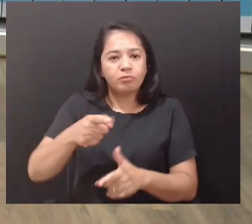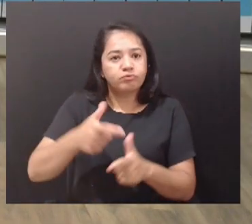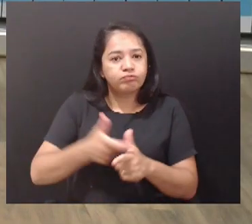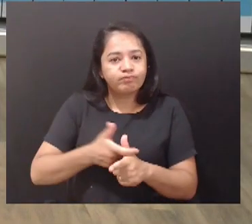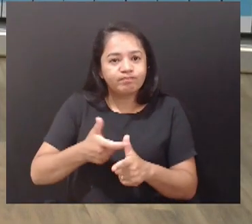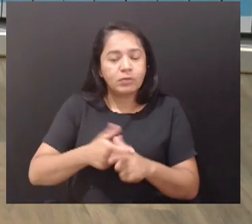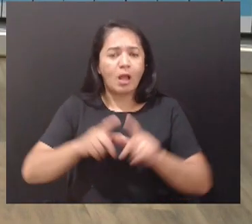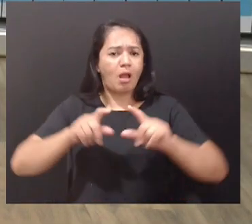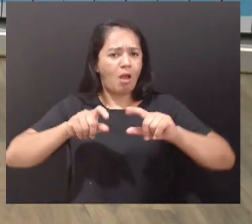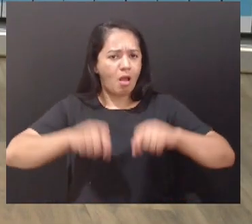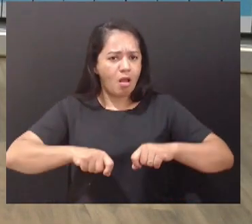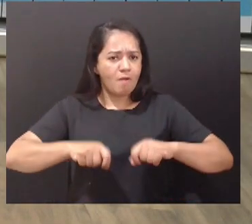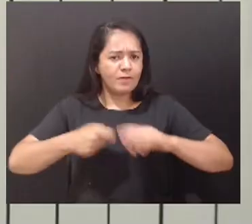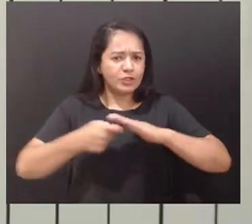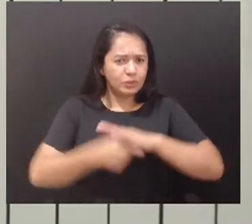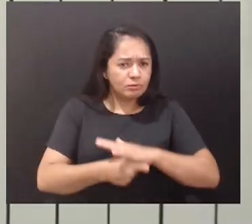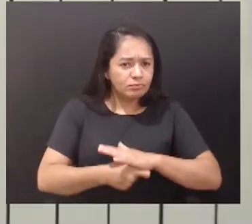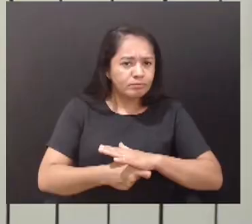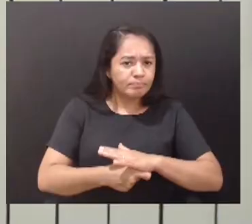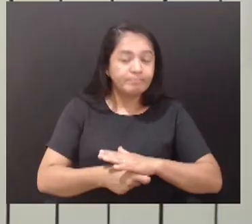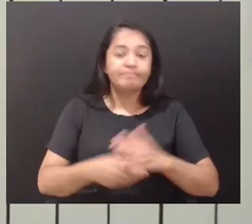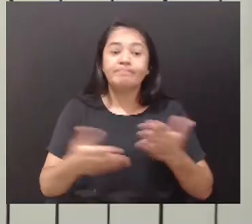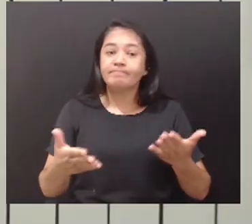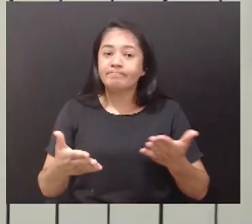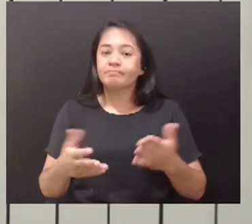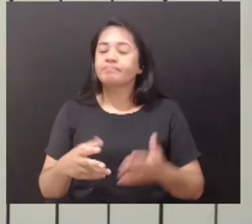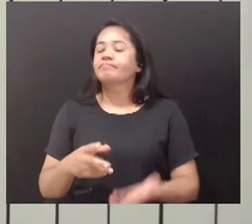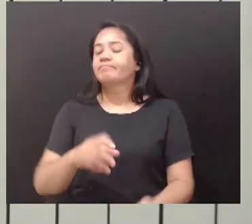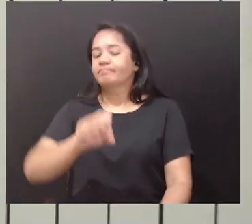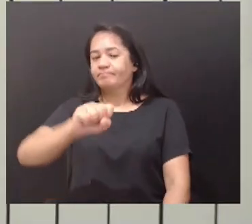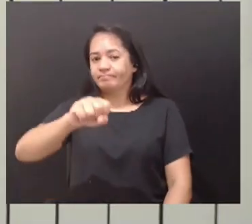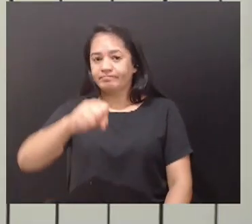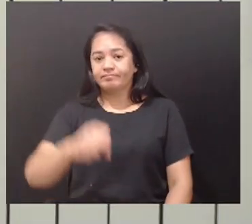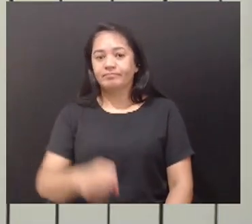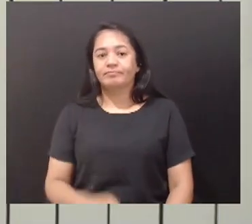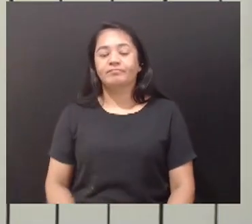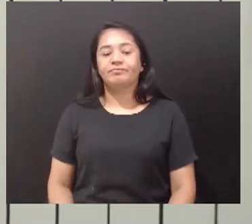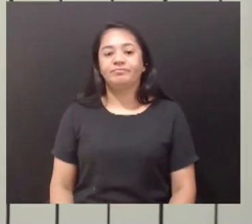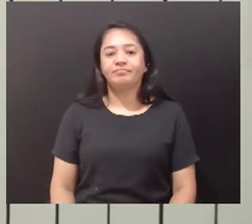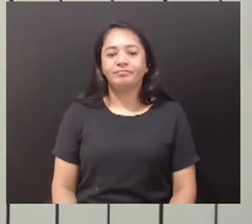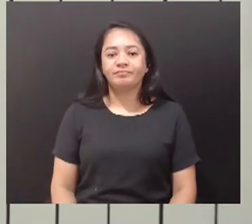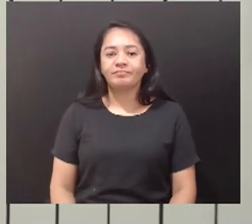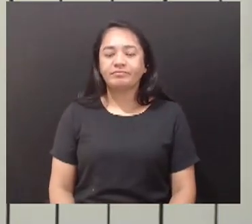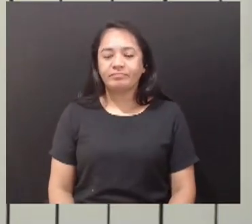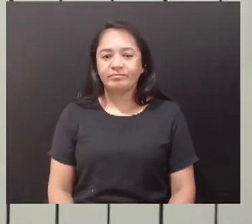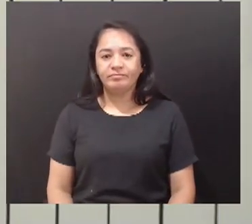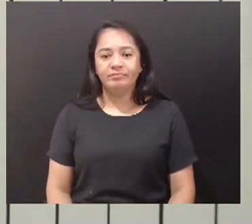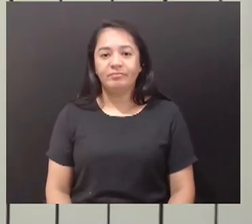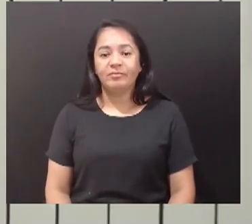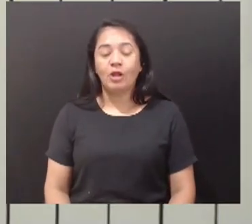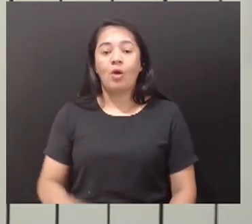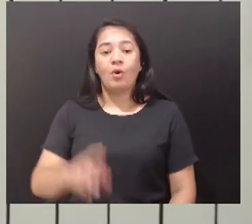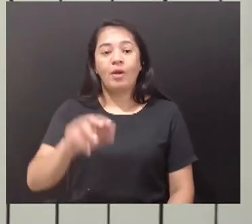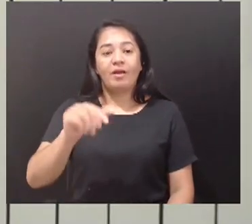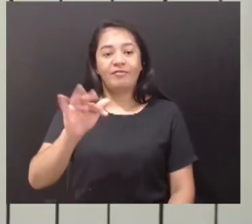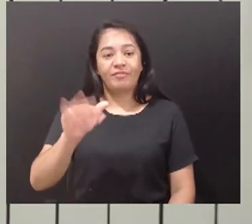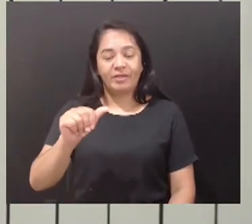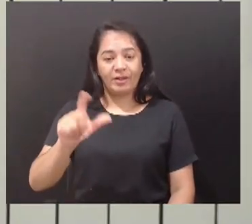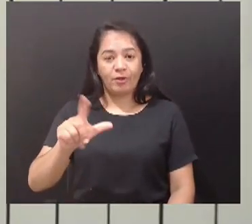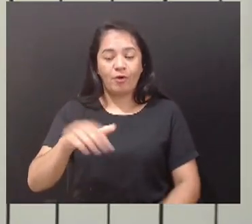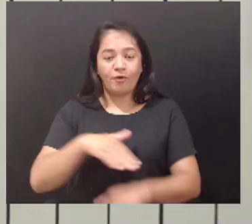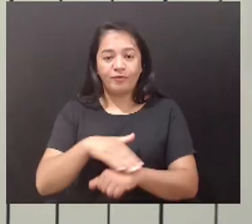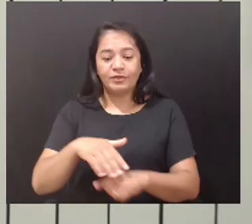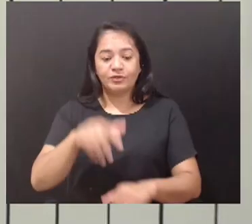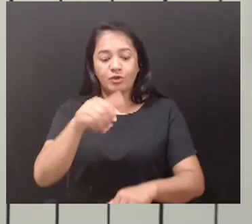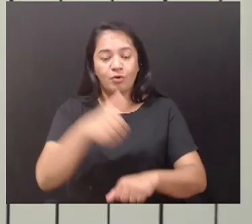possível investir? Pois é, o Rafael Turati conversou com um planejador financeiro e mostra como